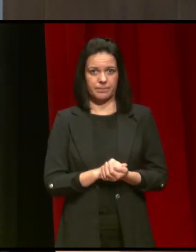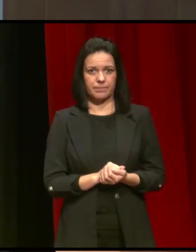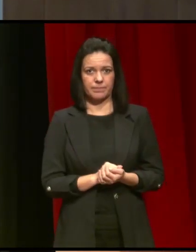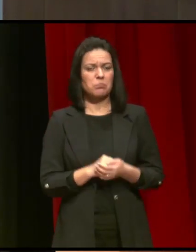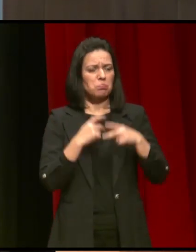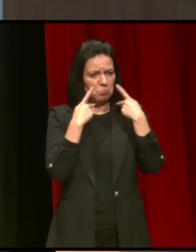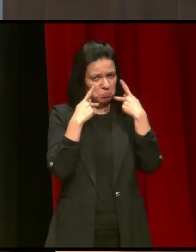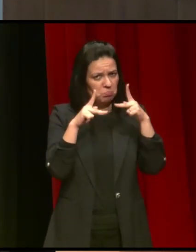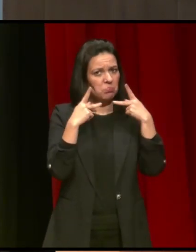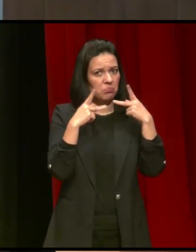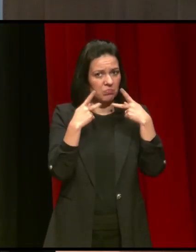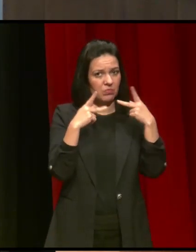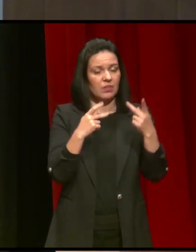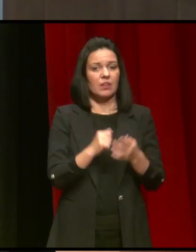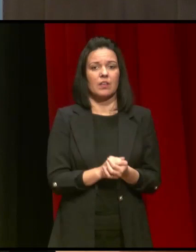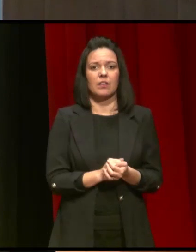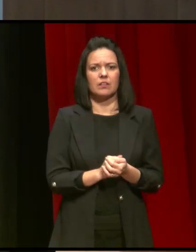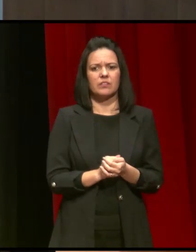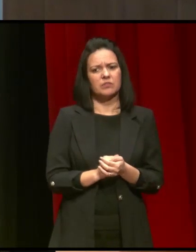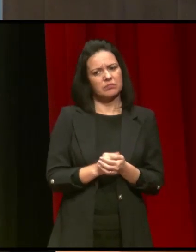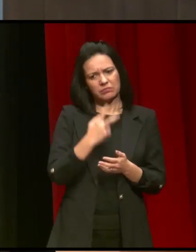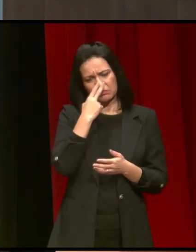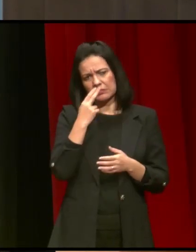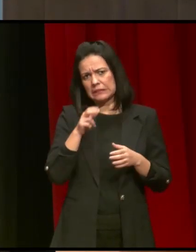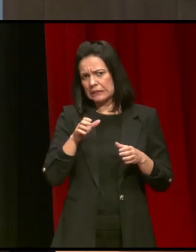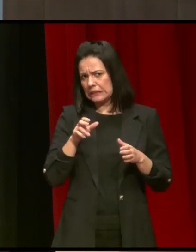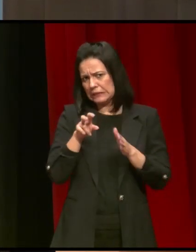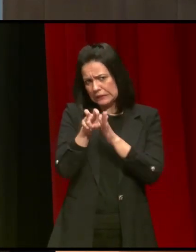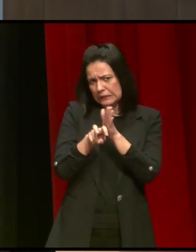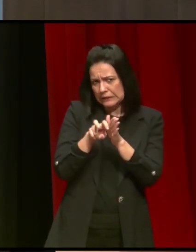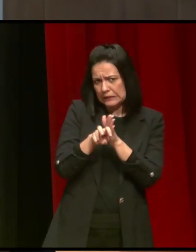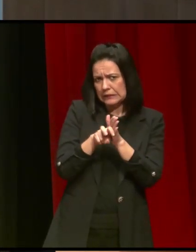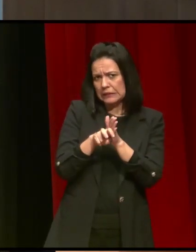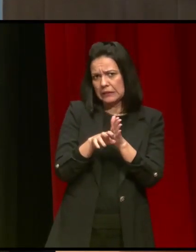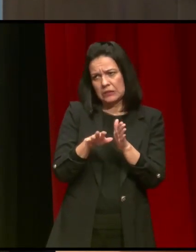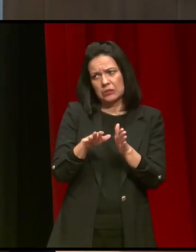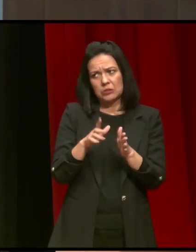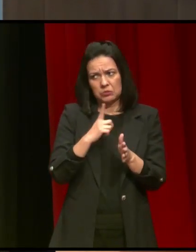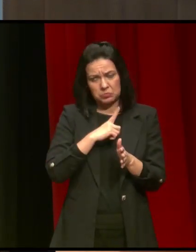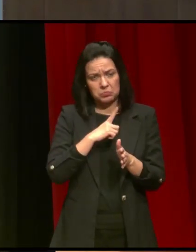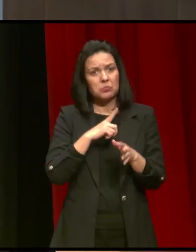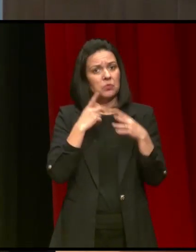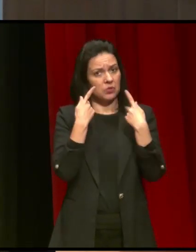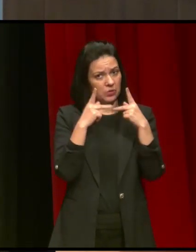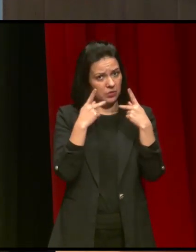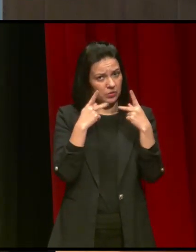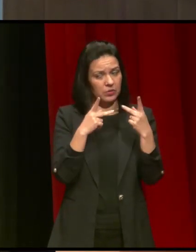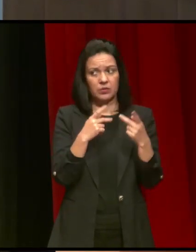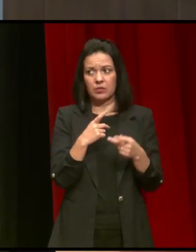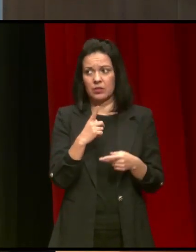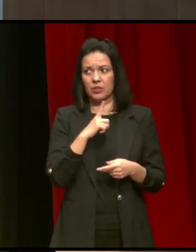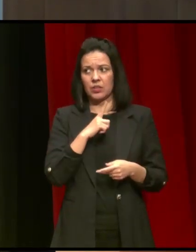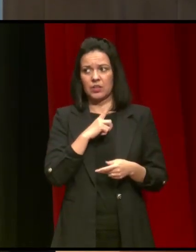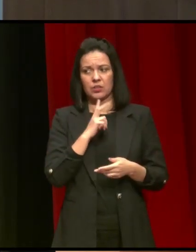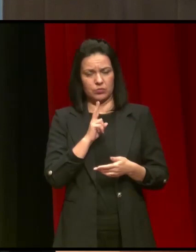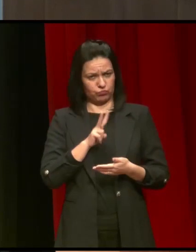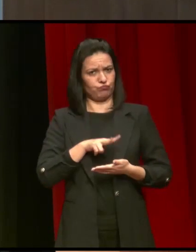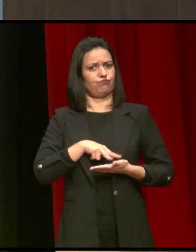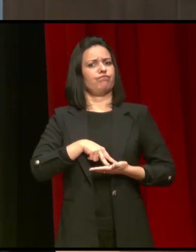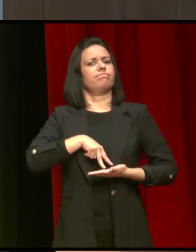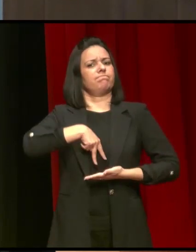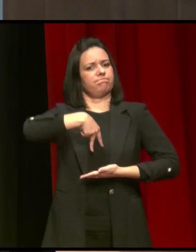ele prega. A cadeira dele deve ter custado, sei lá quanto custa. Ele prega, quando ele prega, a cadeira levanta ele. Ele fica de